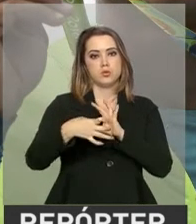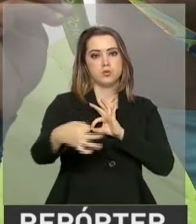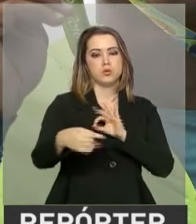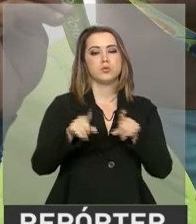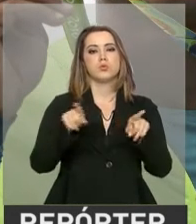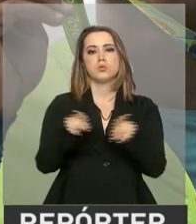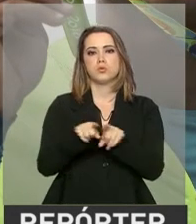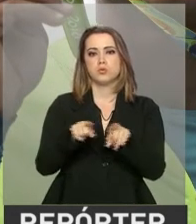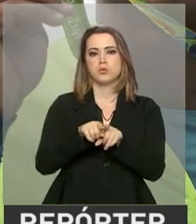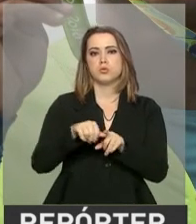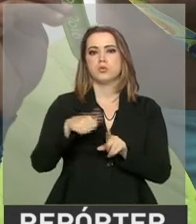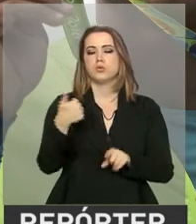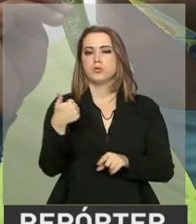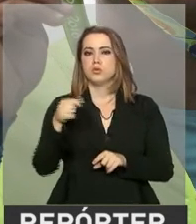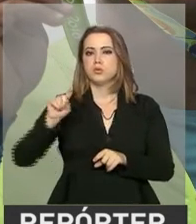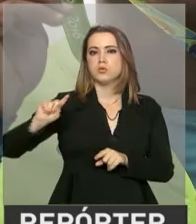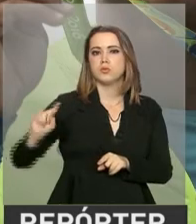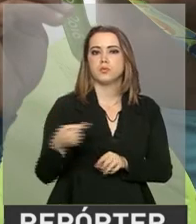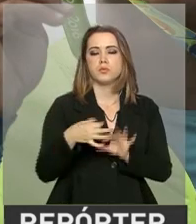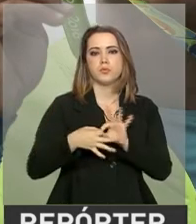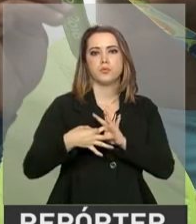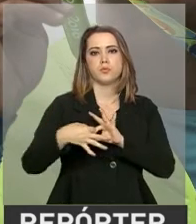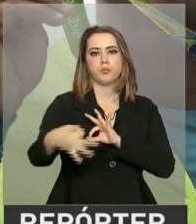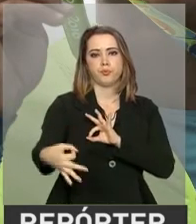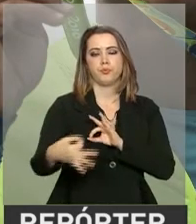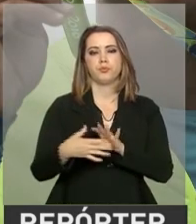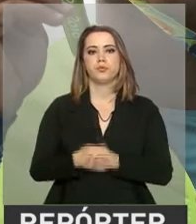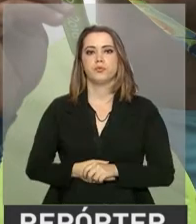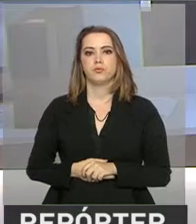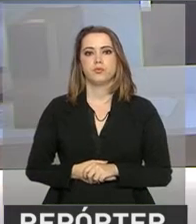nos 1.000 metros em canoa dupla.